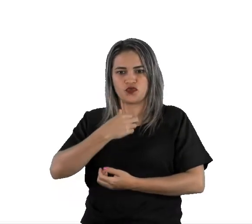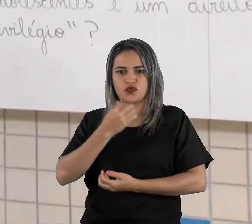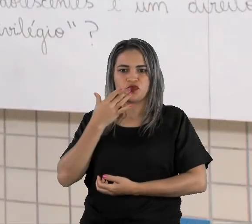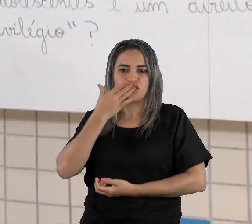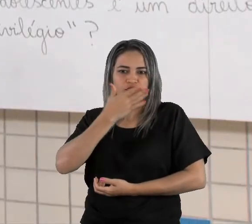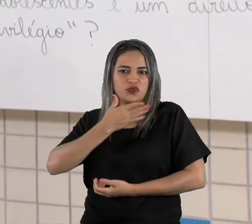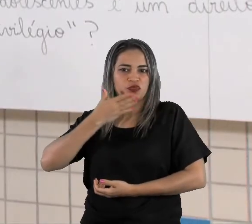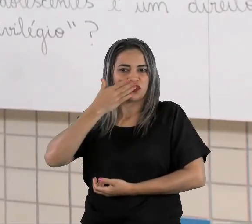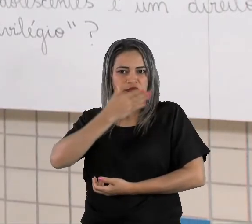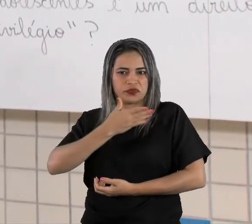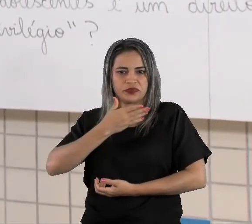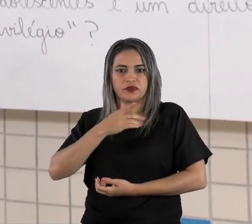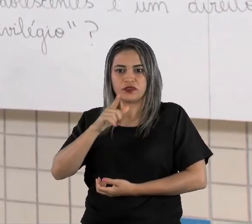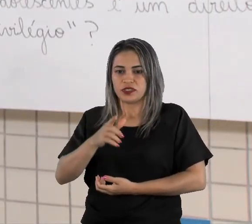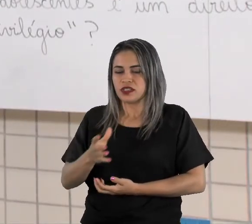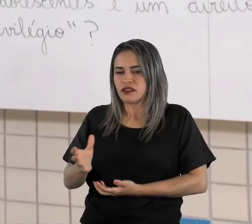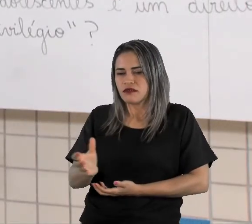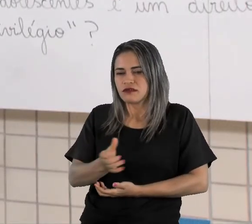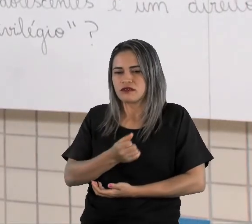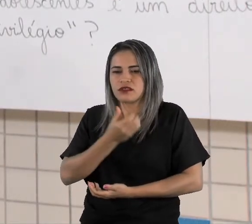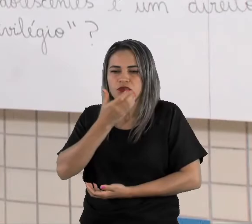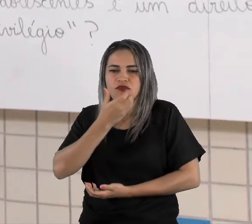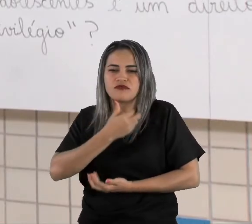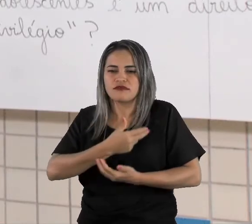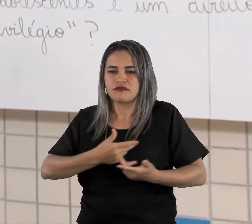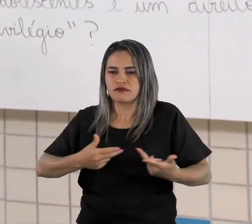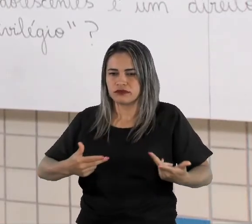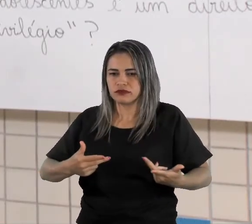Vocês vão colher bons frutos ao